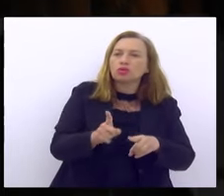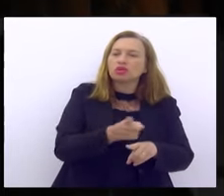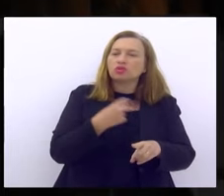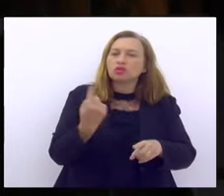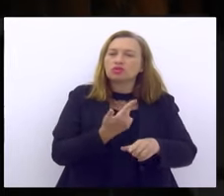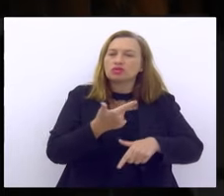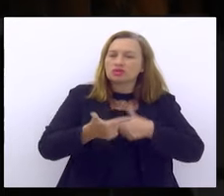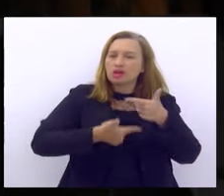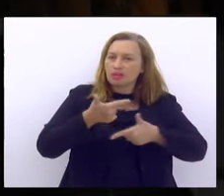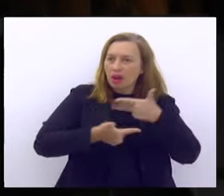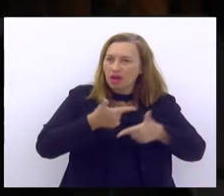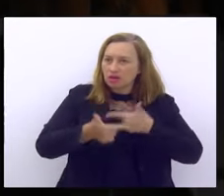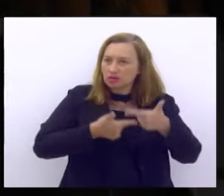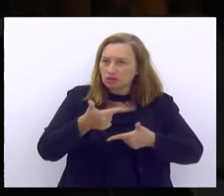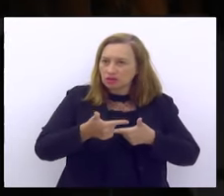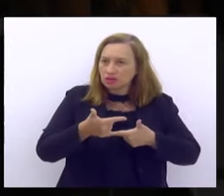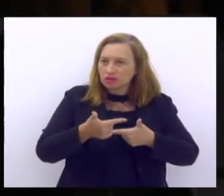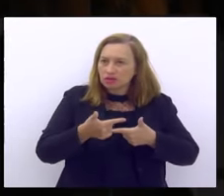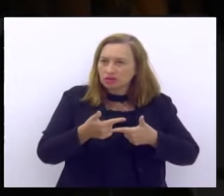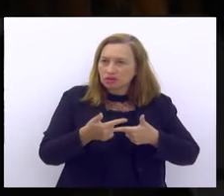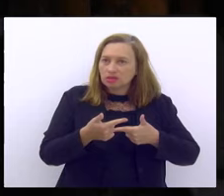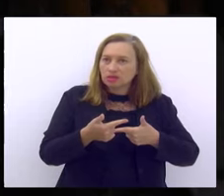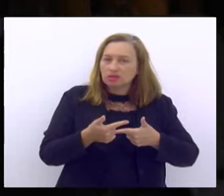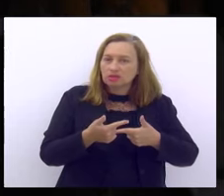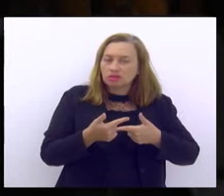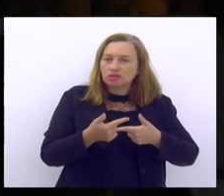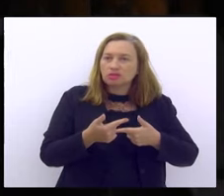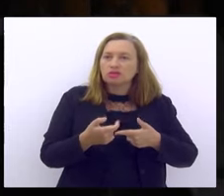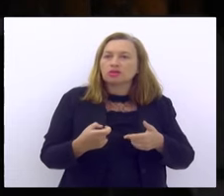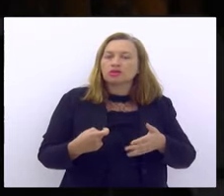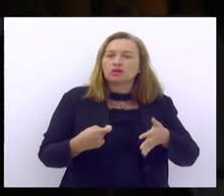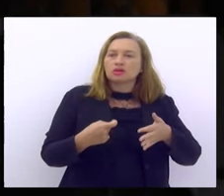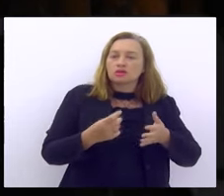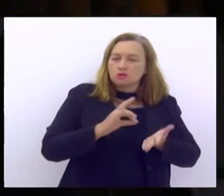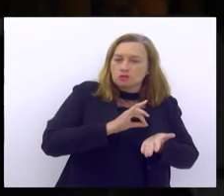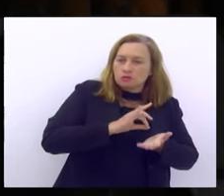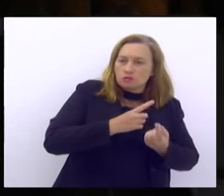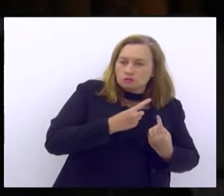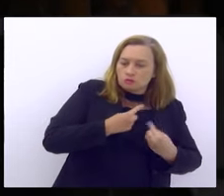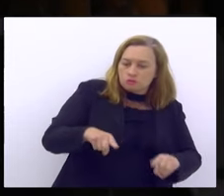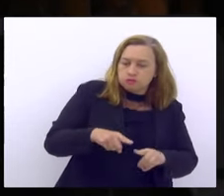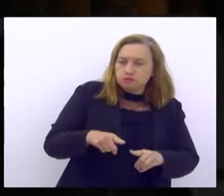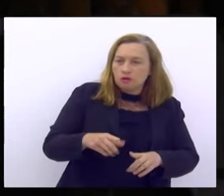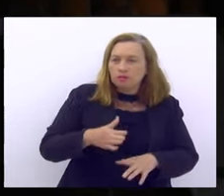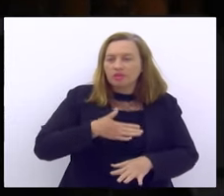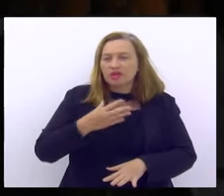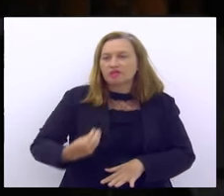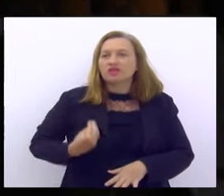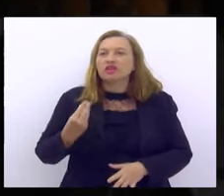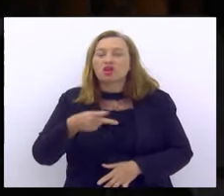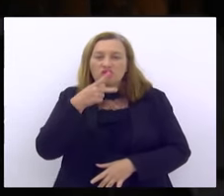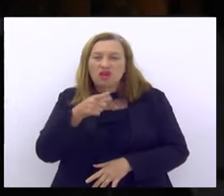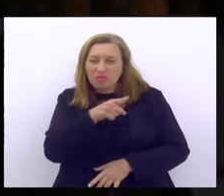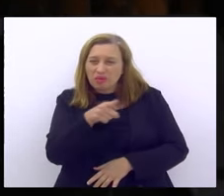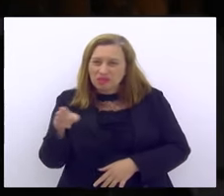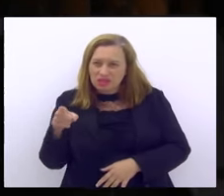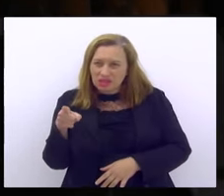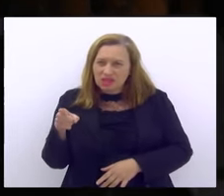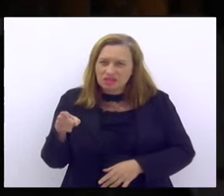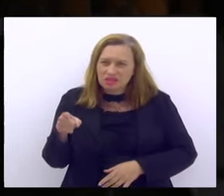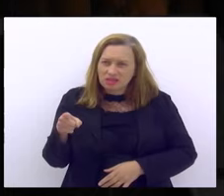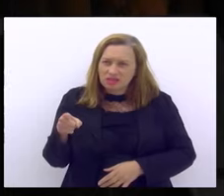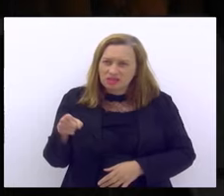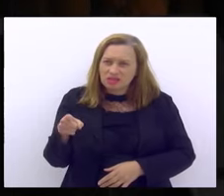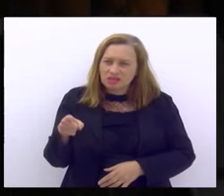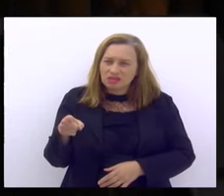ação e num gesto claro de ameaça à minha vida. Eu falo aqui, presidente, para aqueles que são a nossa blindagem,